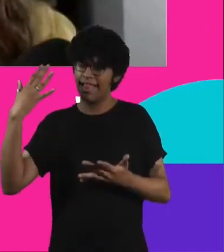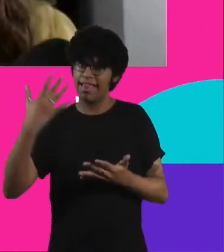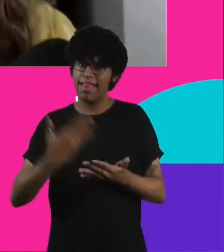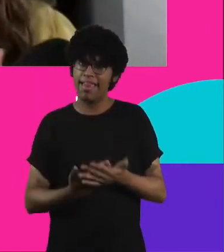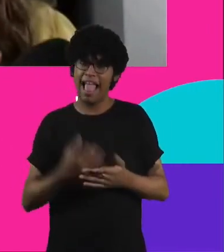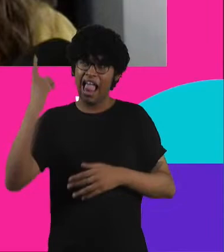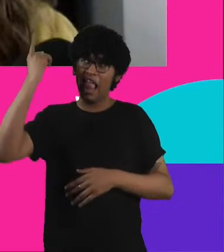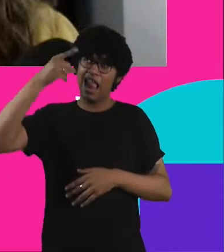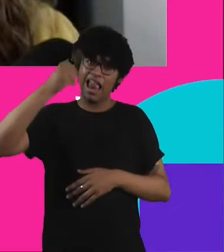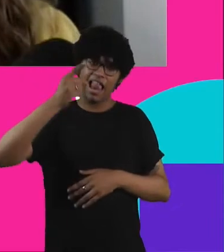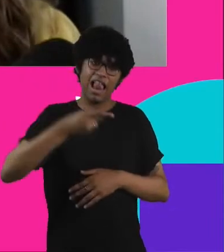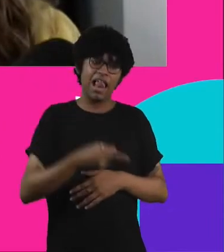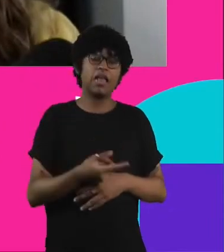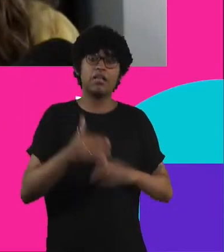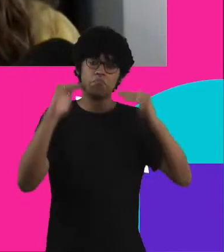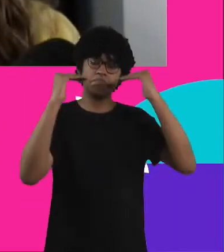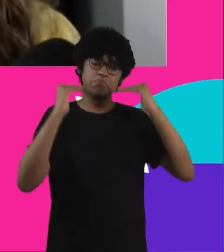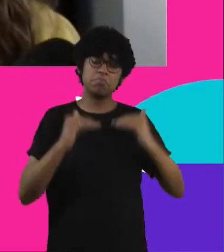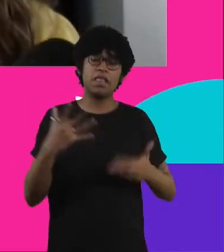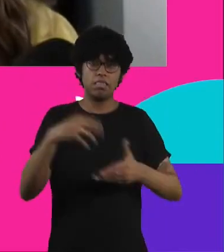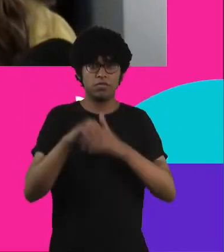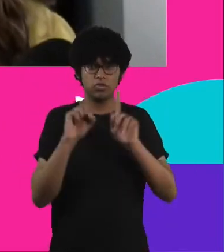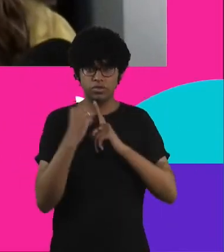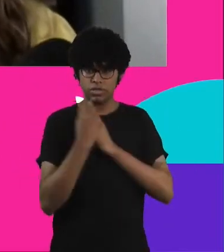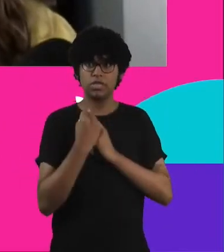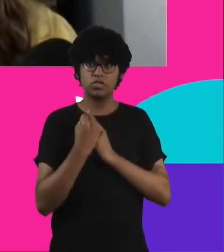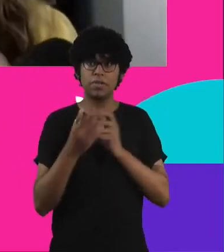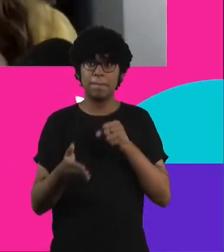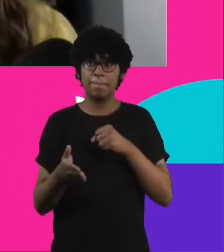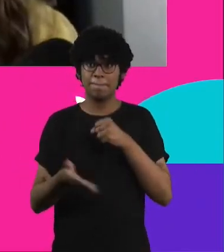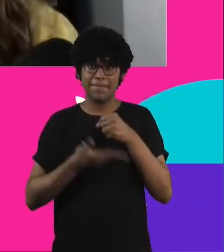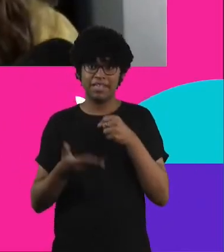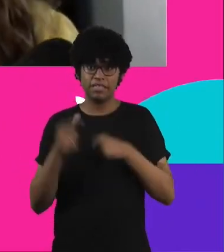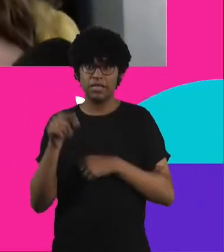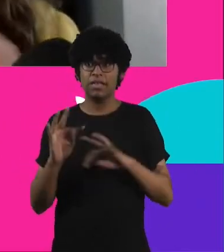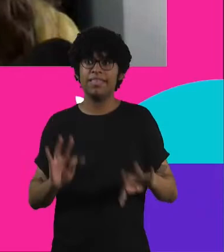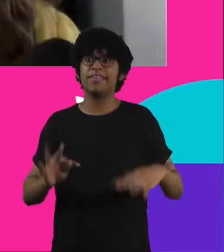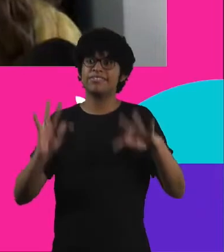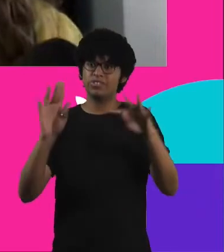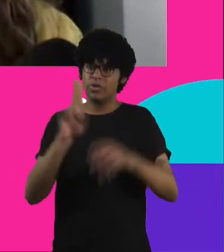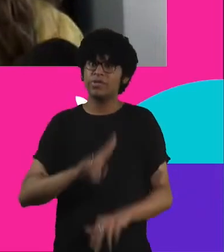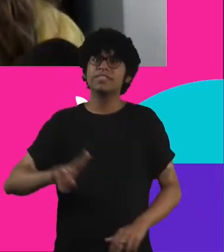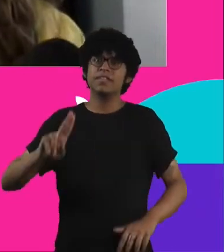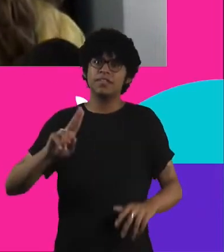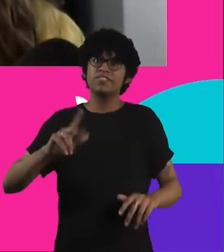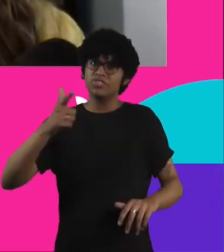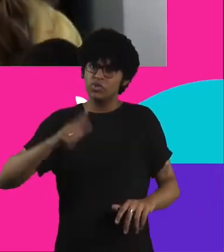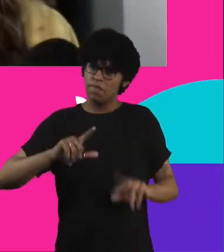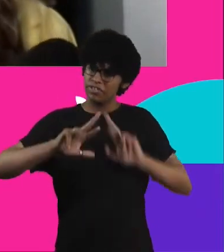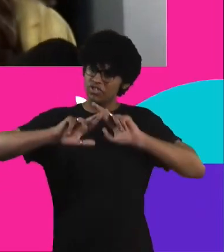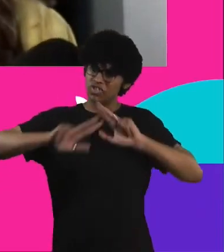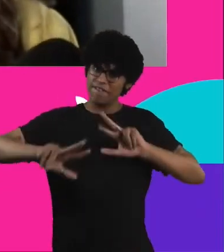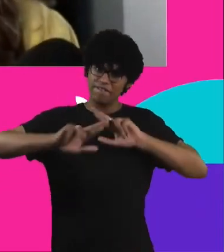de humanidades na sociedade. E é a partir dessas hierarquias que as tecnologias foram utilizadas para reforçar diferenças